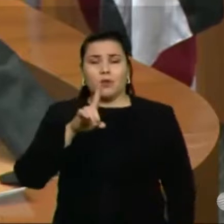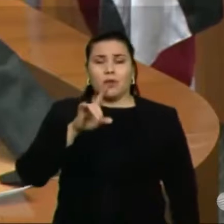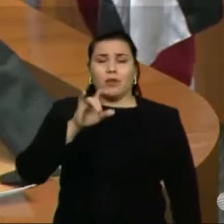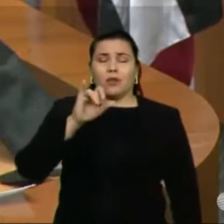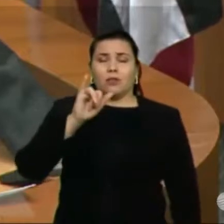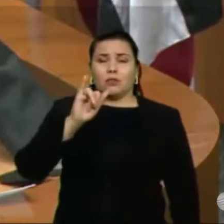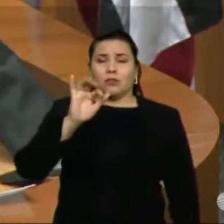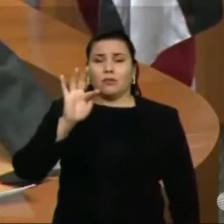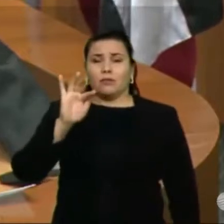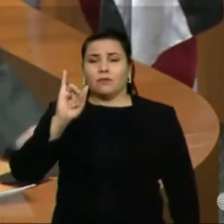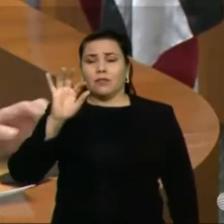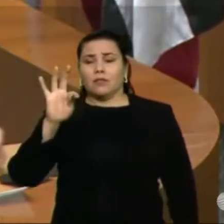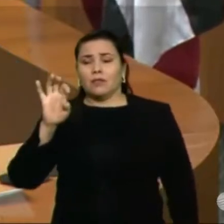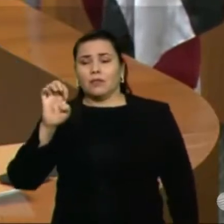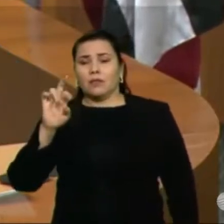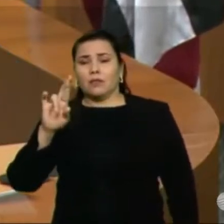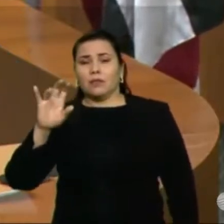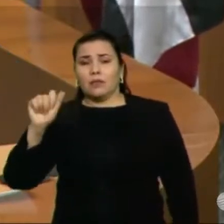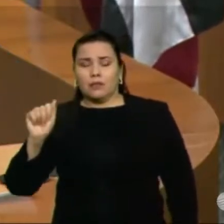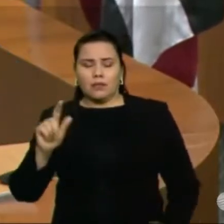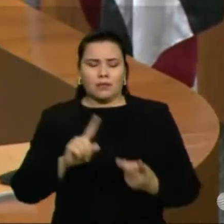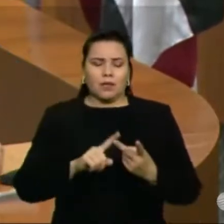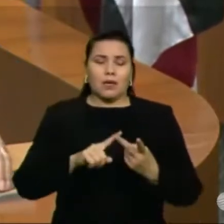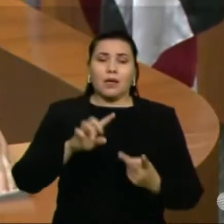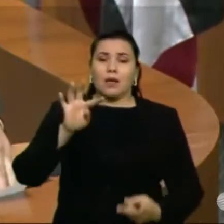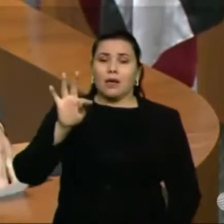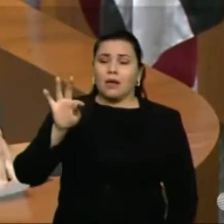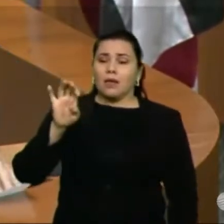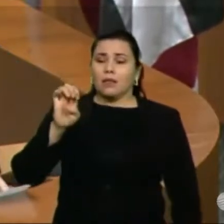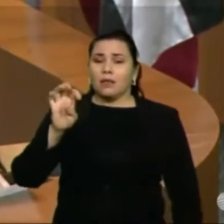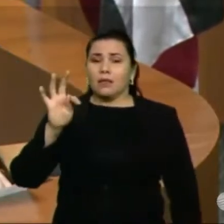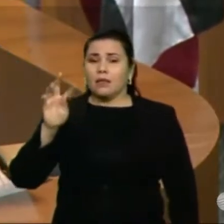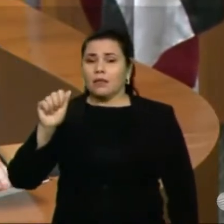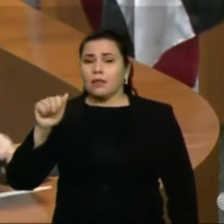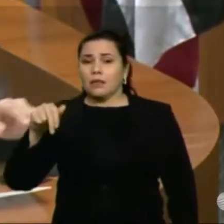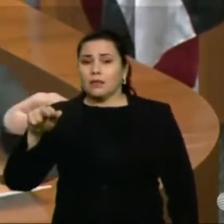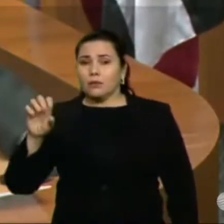Por incrível que pareça, o Brasil, que sempre foi